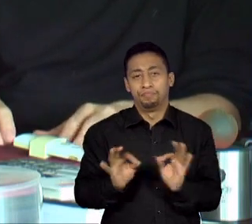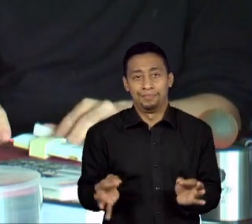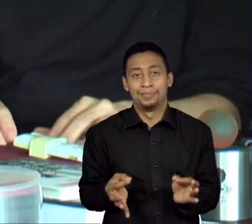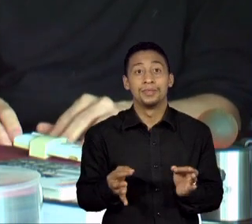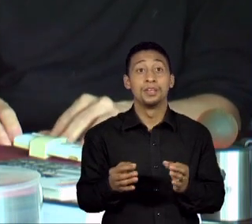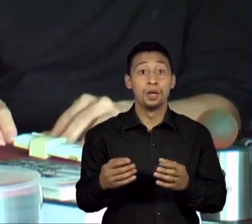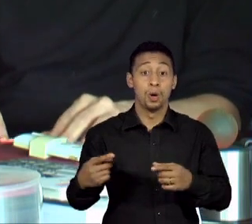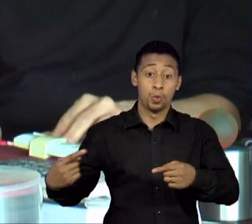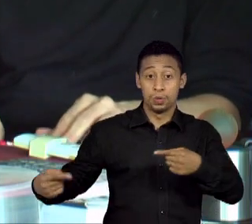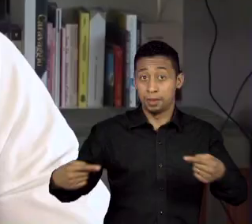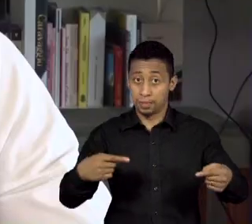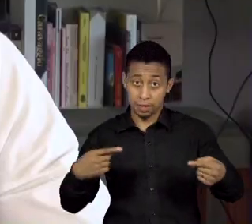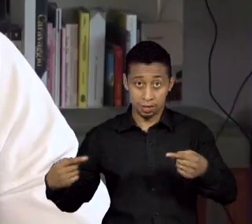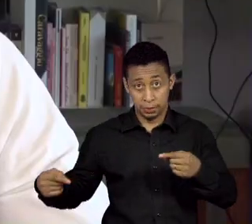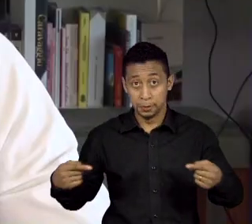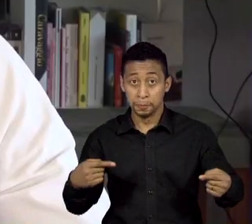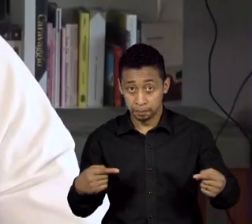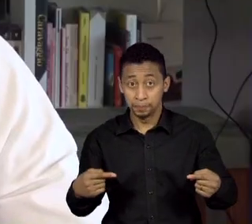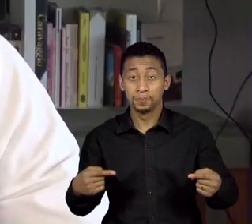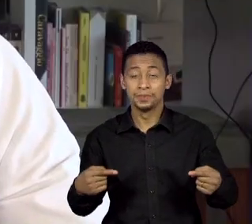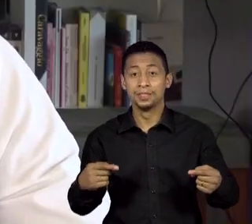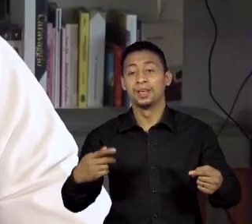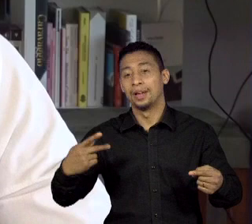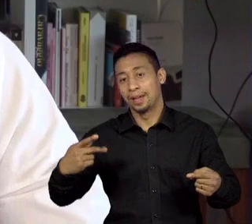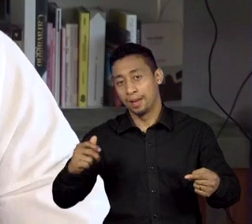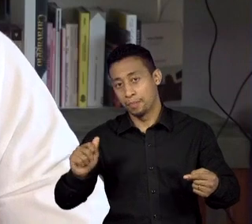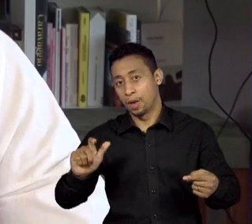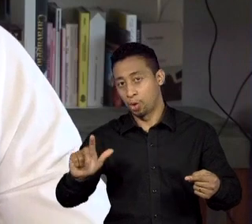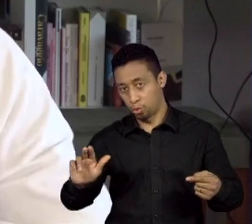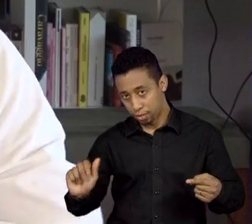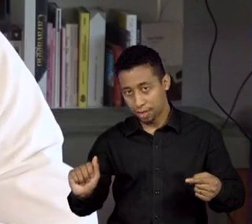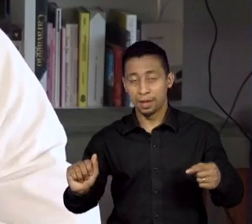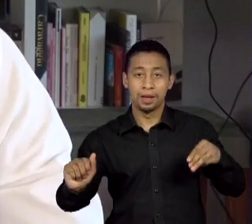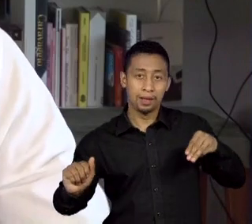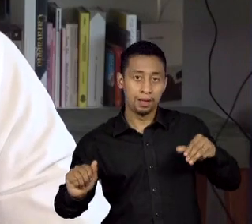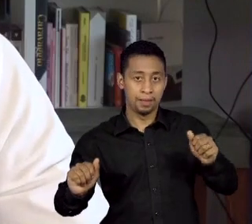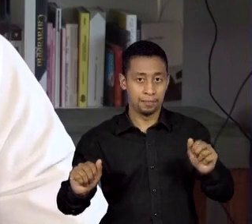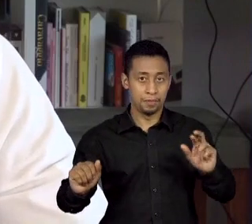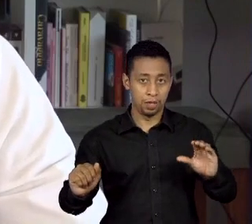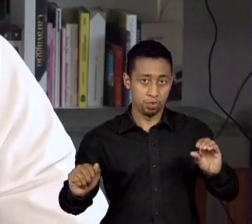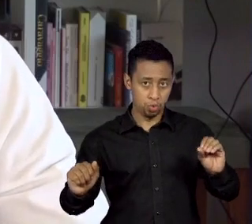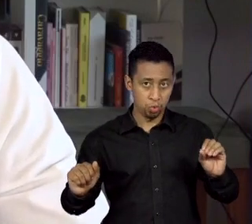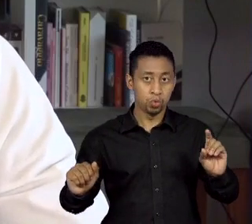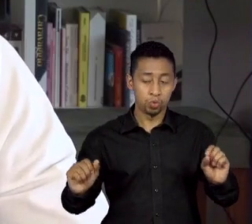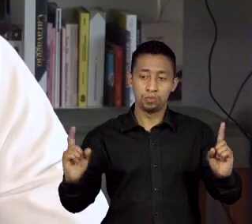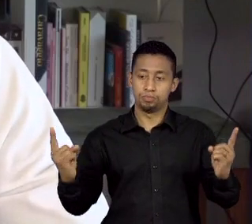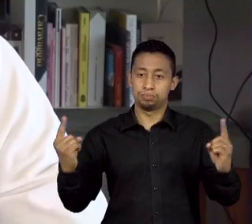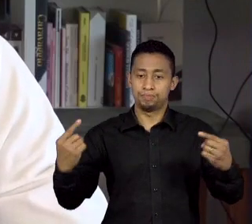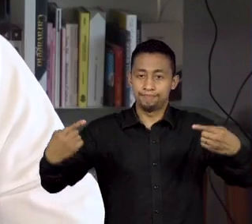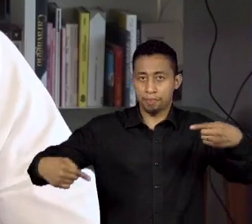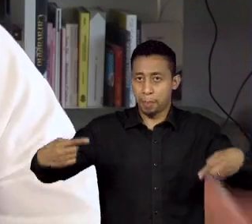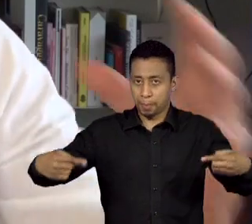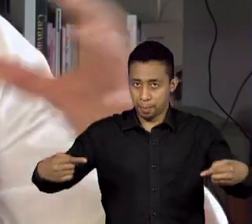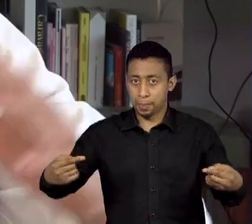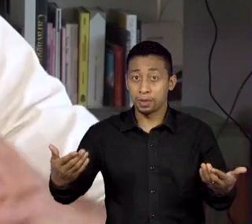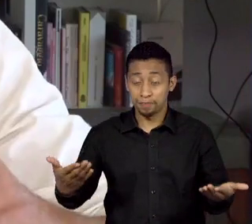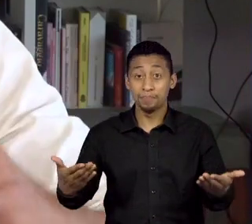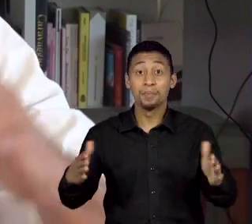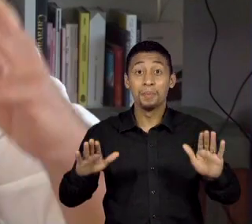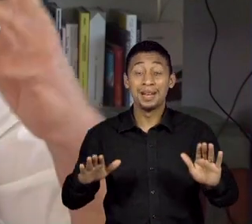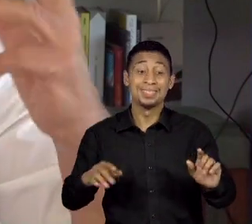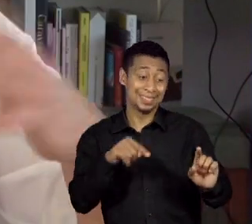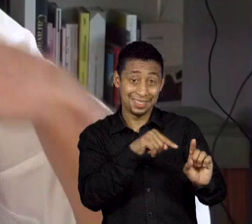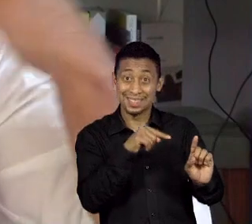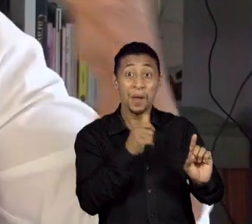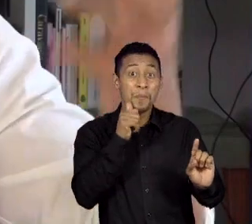debate afetivo entre a Paula e o Marcos, ele é comandado pela Paula, justamente. É uma espécie de depois de